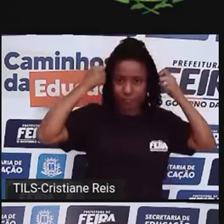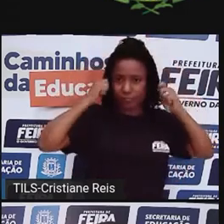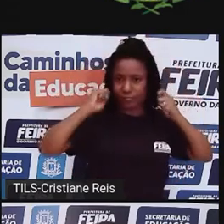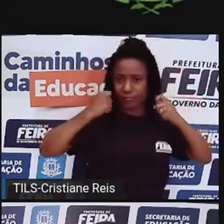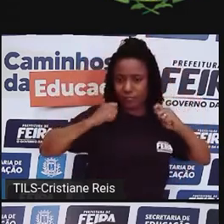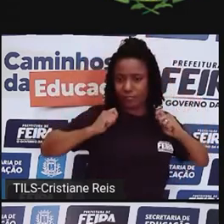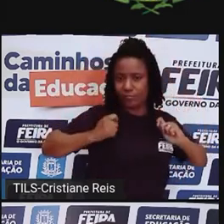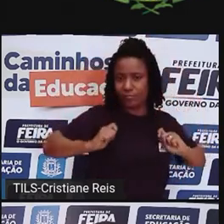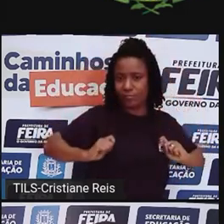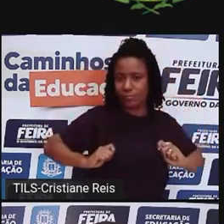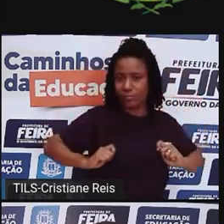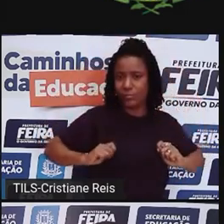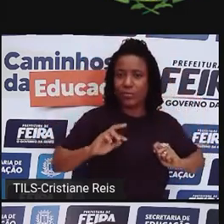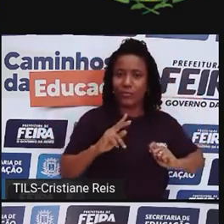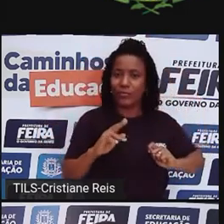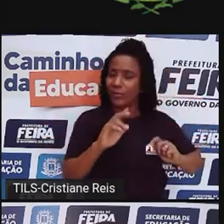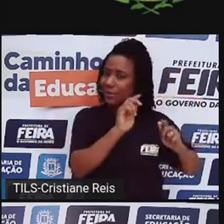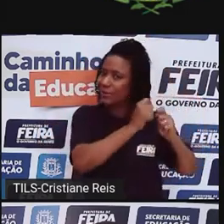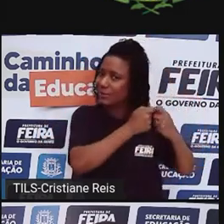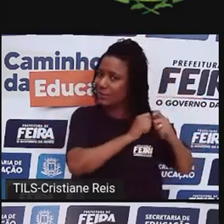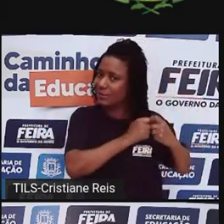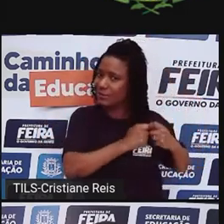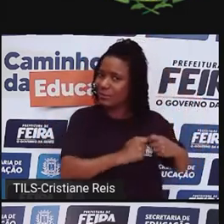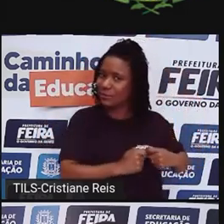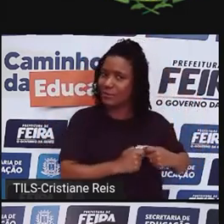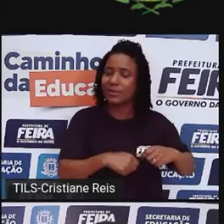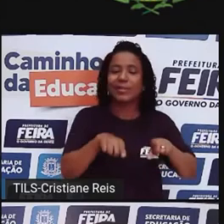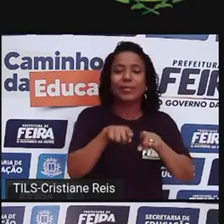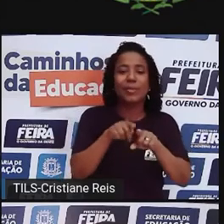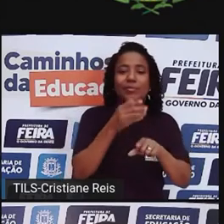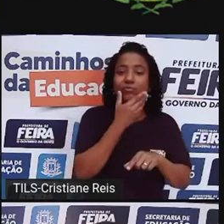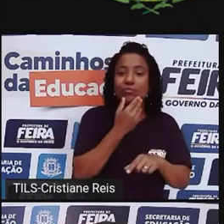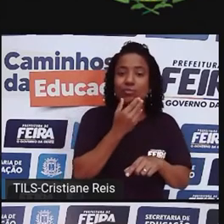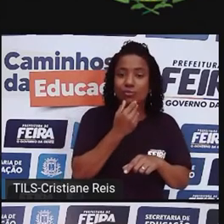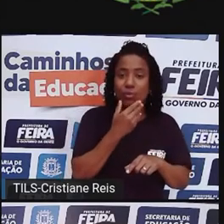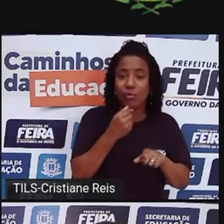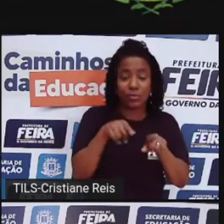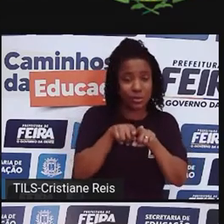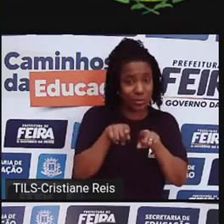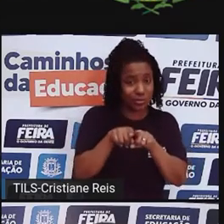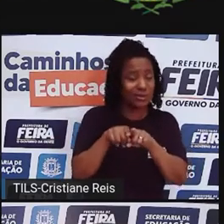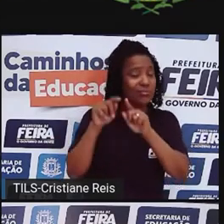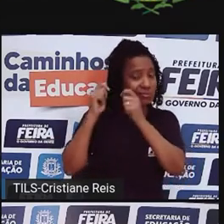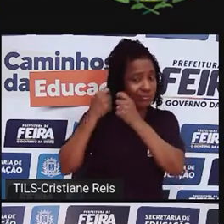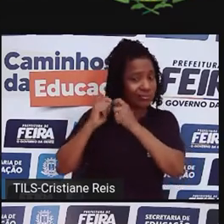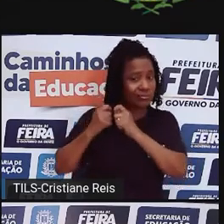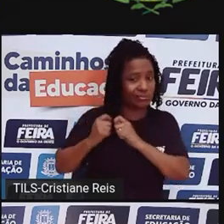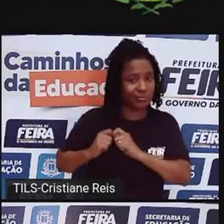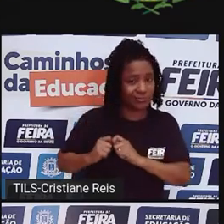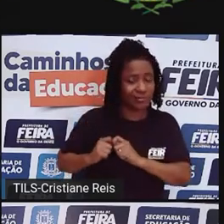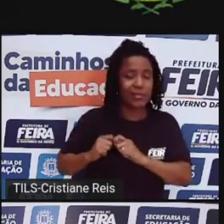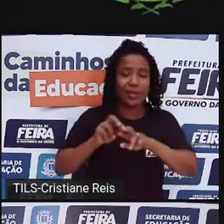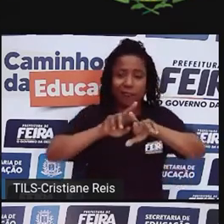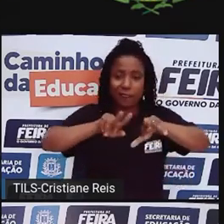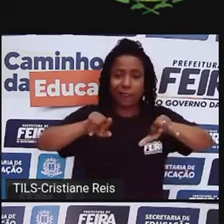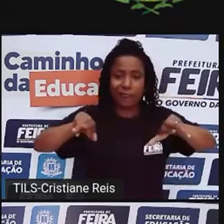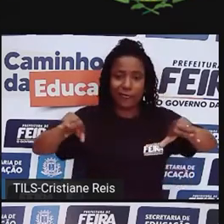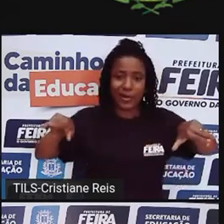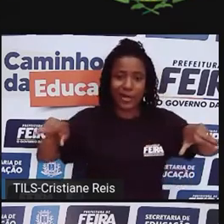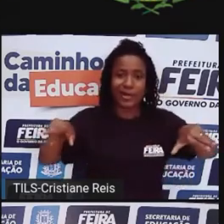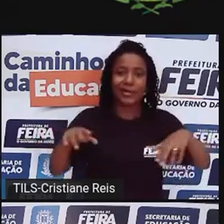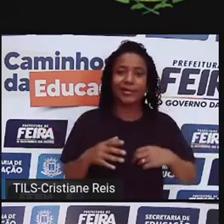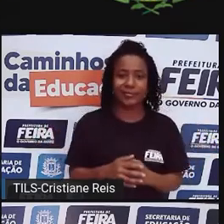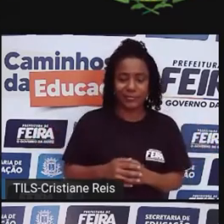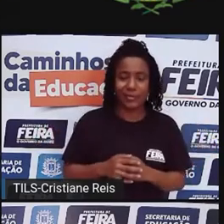formas de comunicação, até mesmo sobrenome. Eu fui descobrir isso e achei tão interessante a possibilidade que tinha aquelas tranças